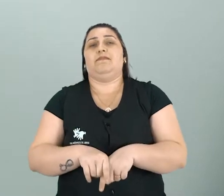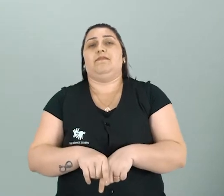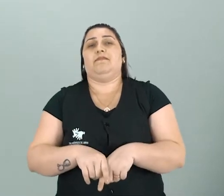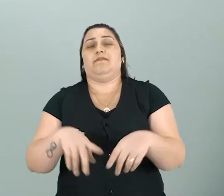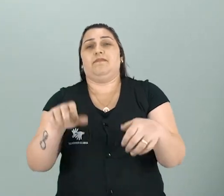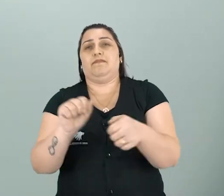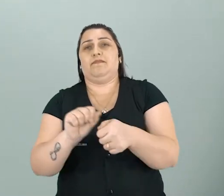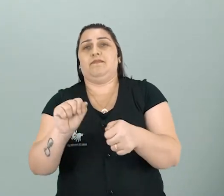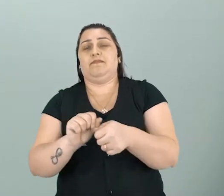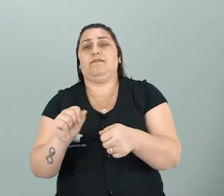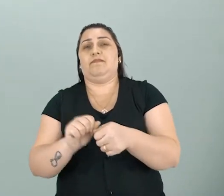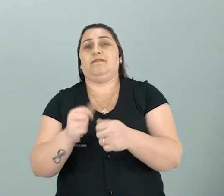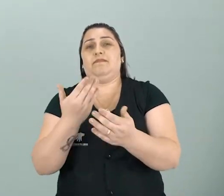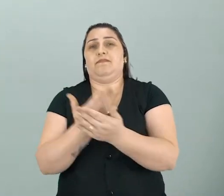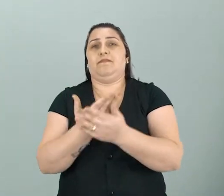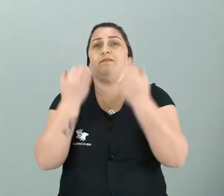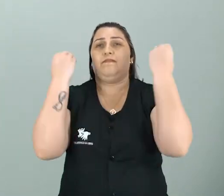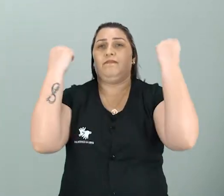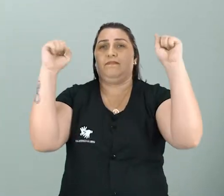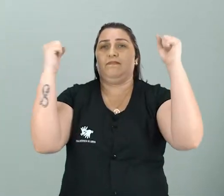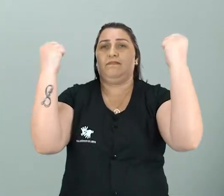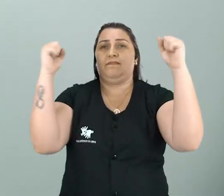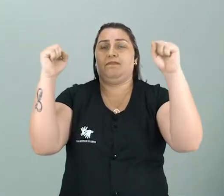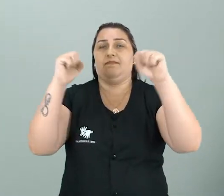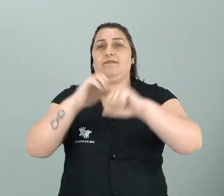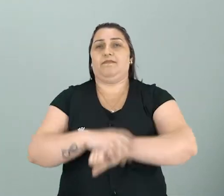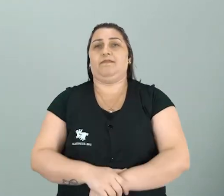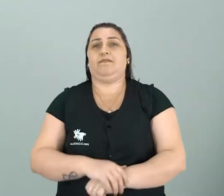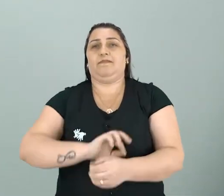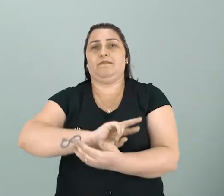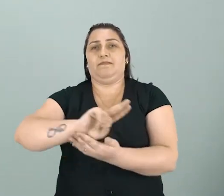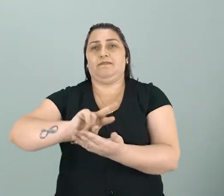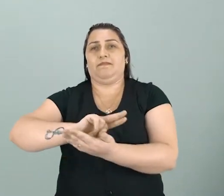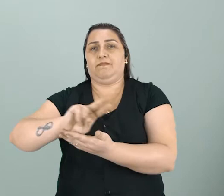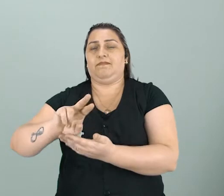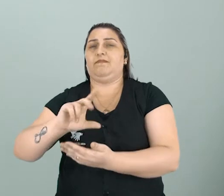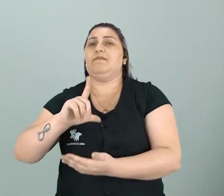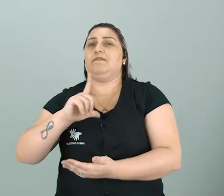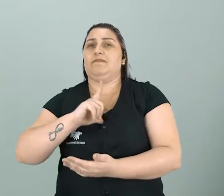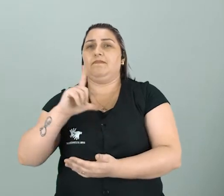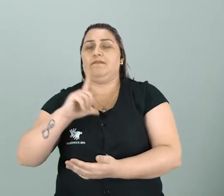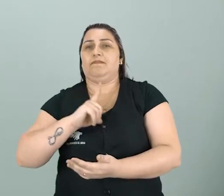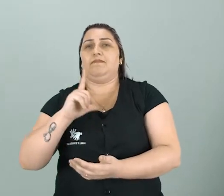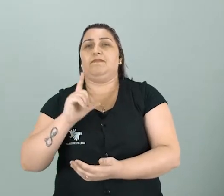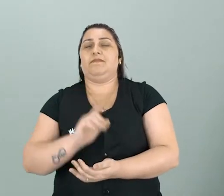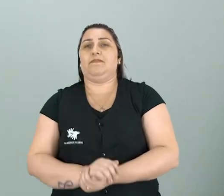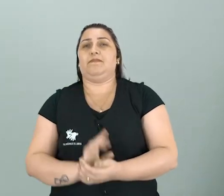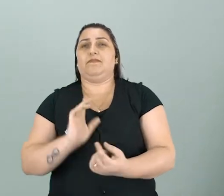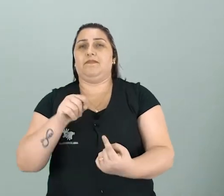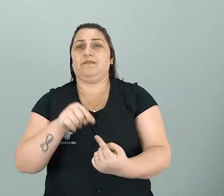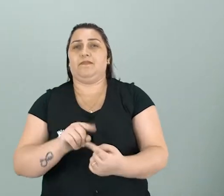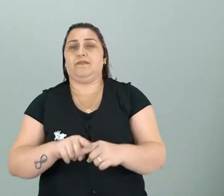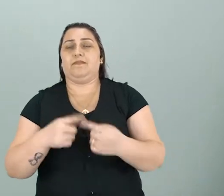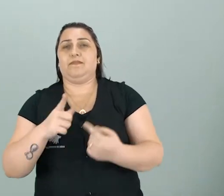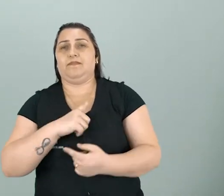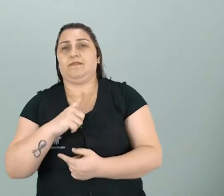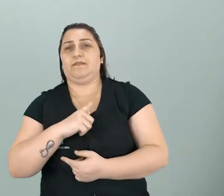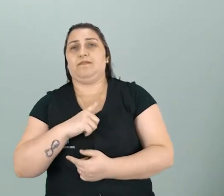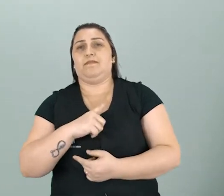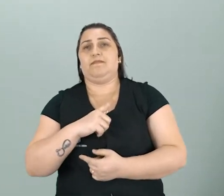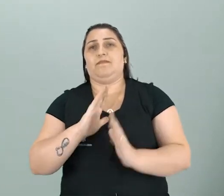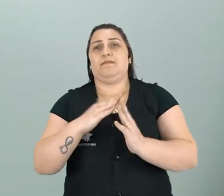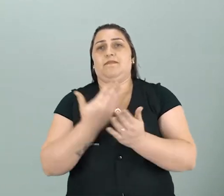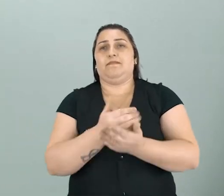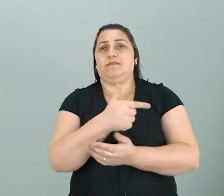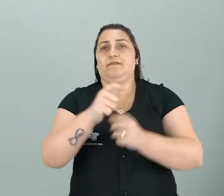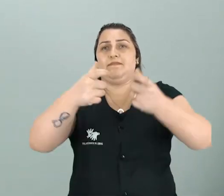para fazer aula de Educação Física enfim o pátio tem várias funções mas tem escola que